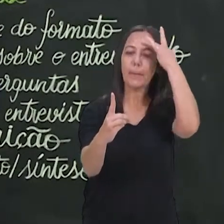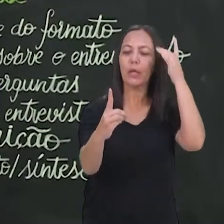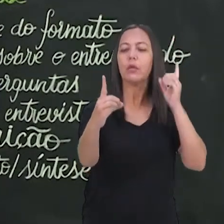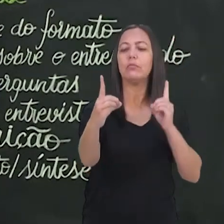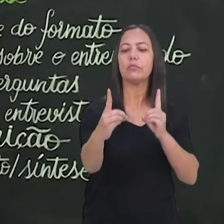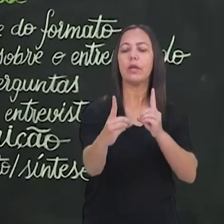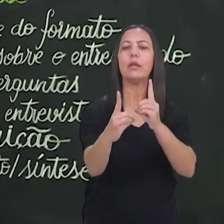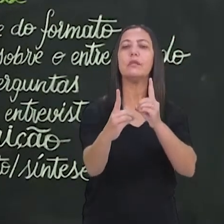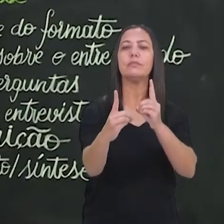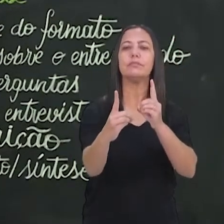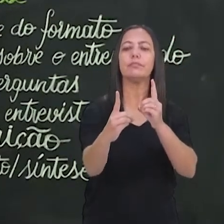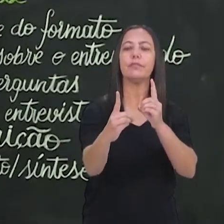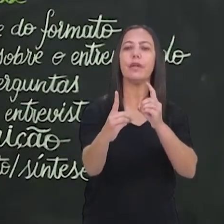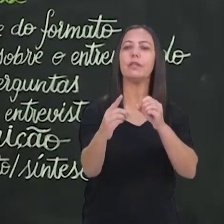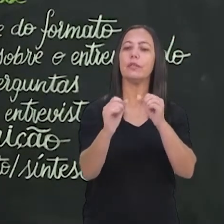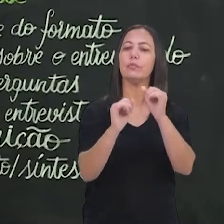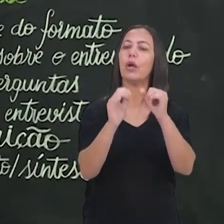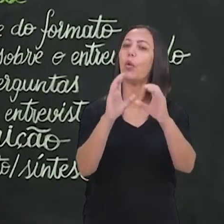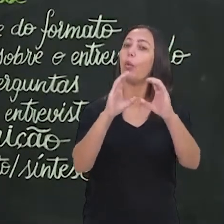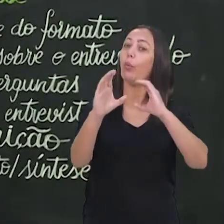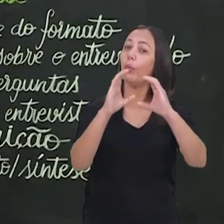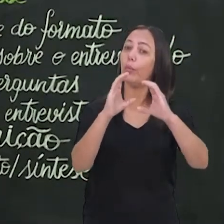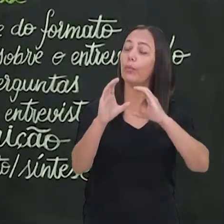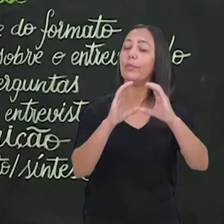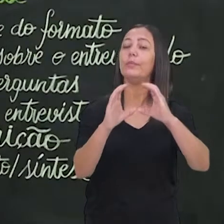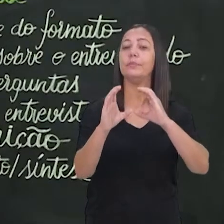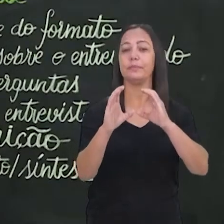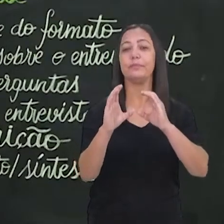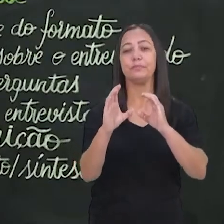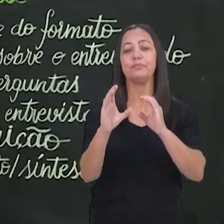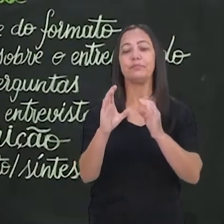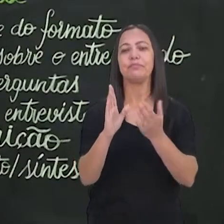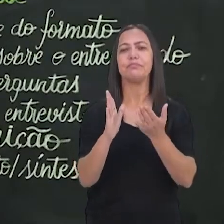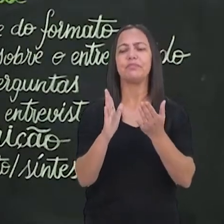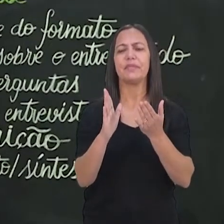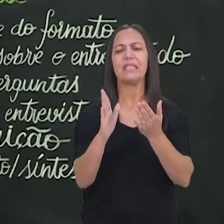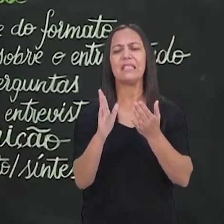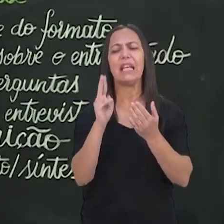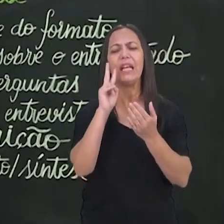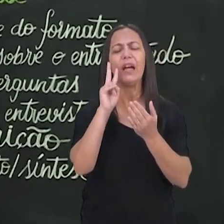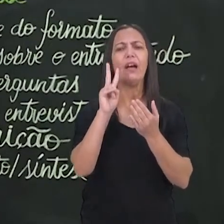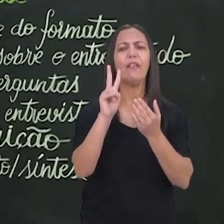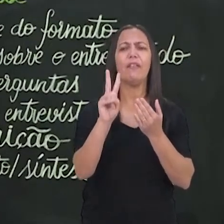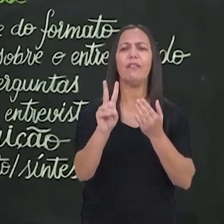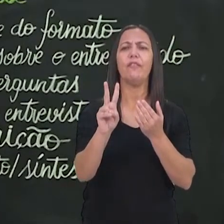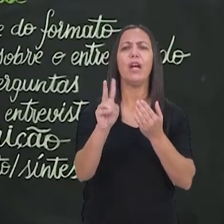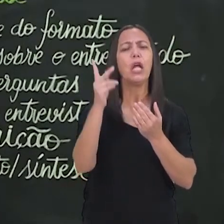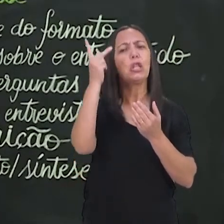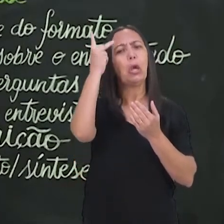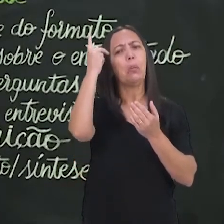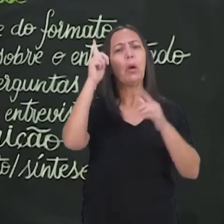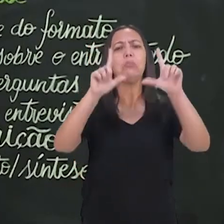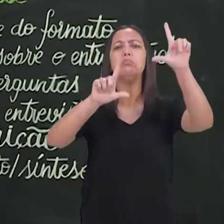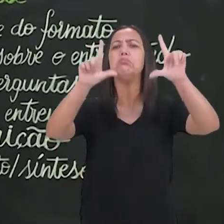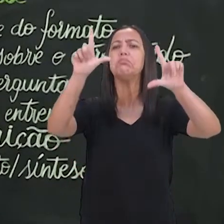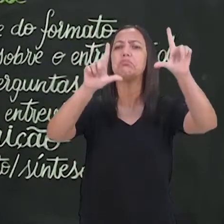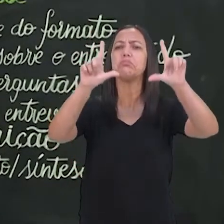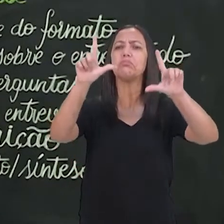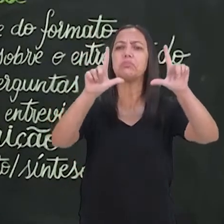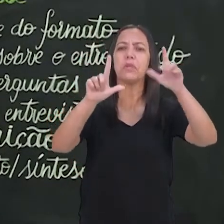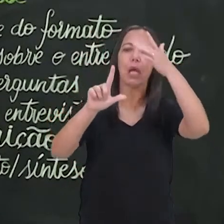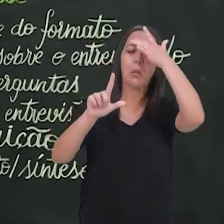vão se encontrar para estabelecer uma comunicação. Bom, a gente está acostumado a ver esse tipo de situação muito comum na televisão.